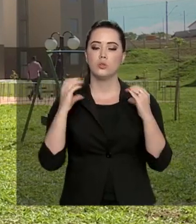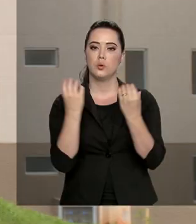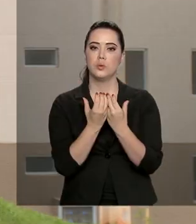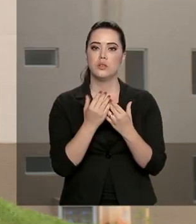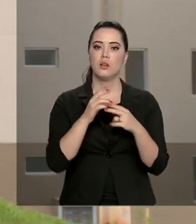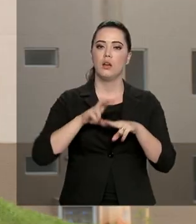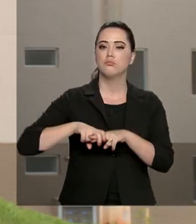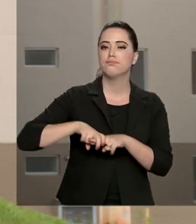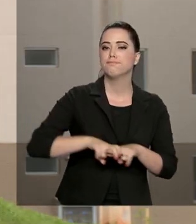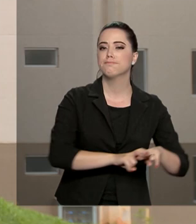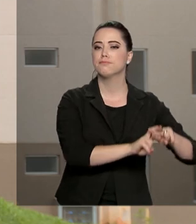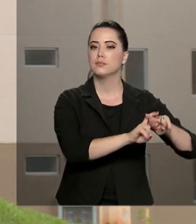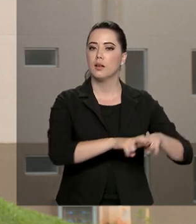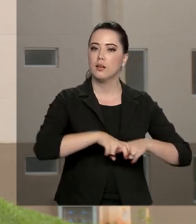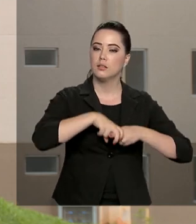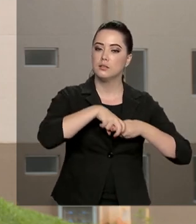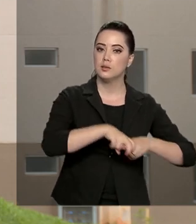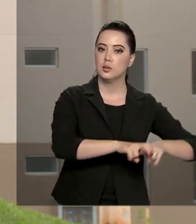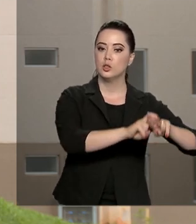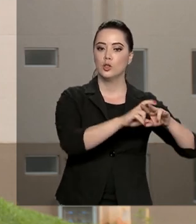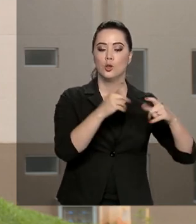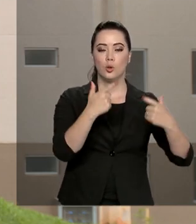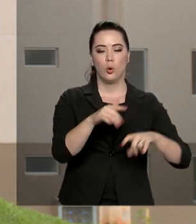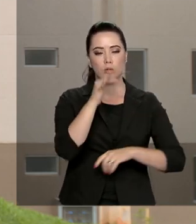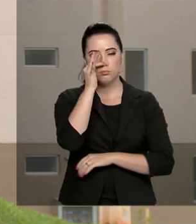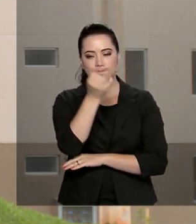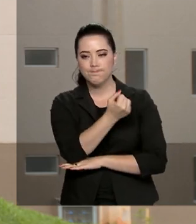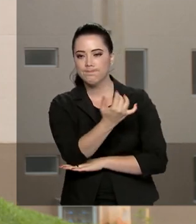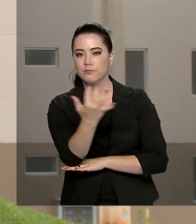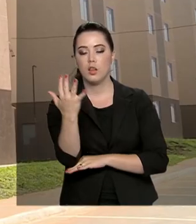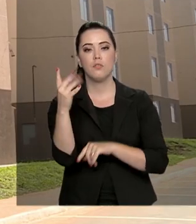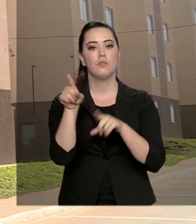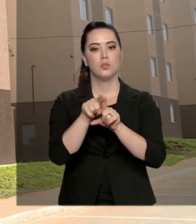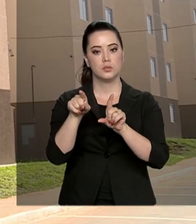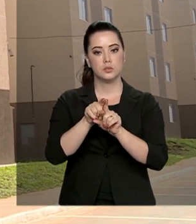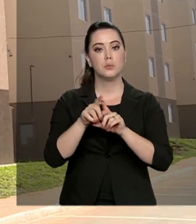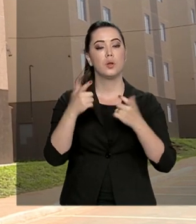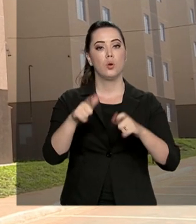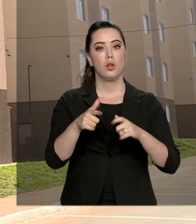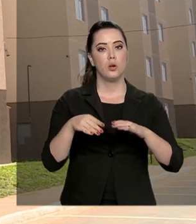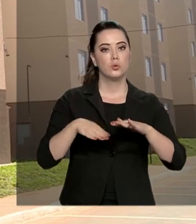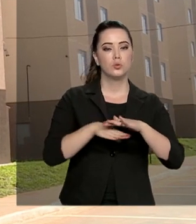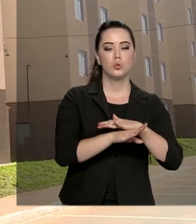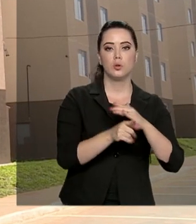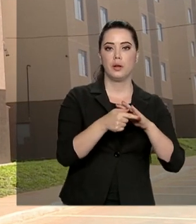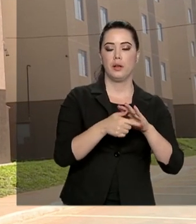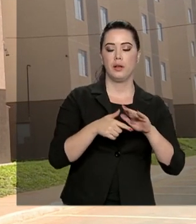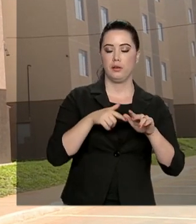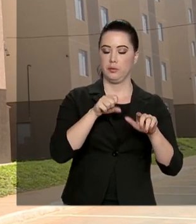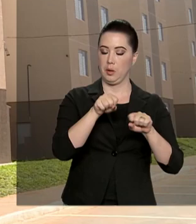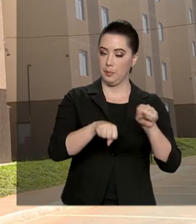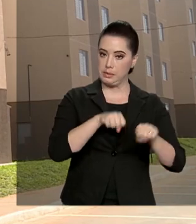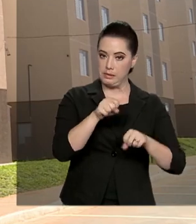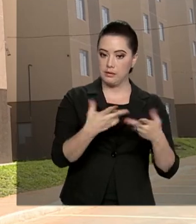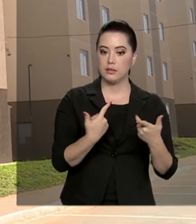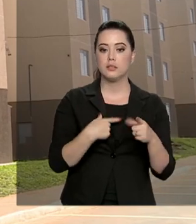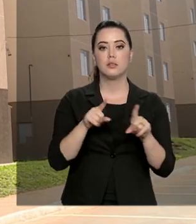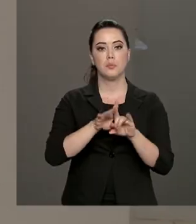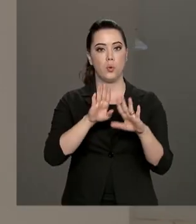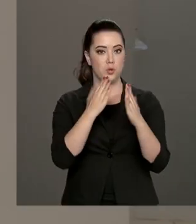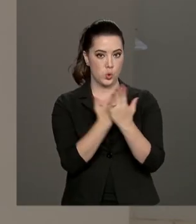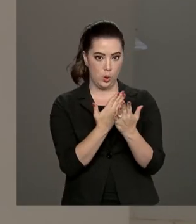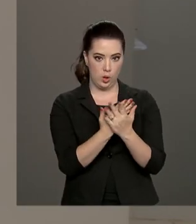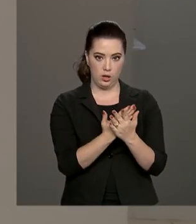playgrounds, jardins, bicicletário. Além disso, está sendo construído uma escola de ensino básico no local.